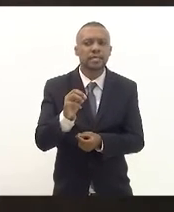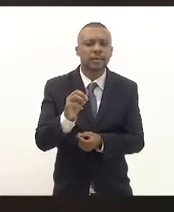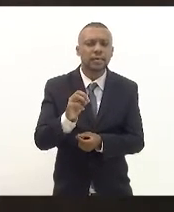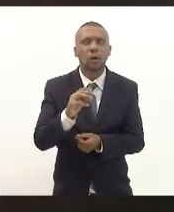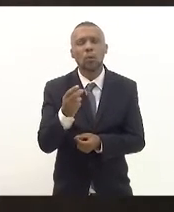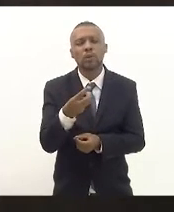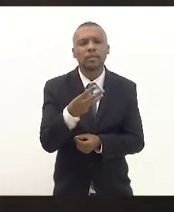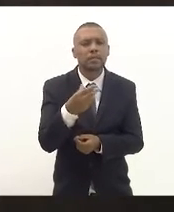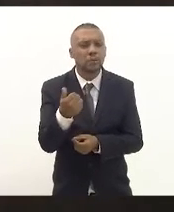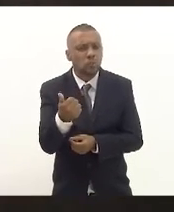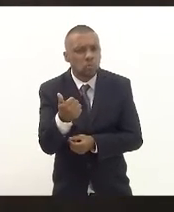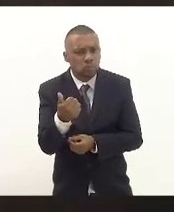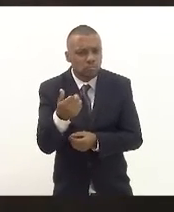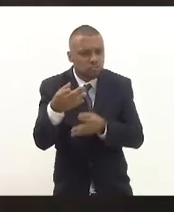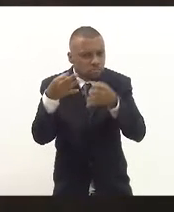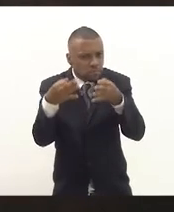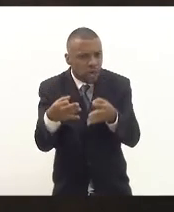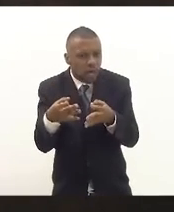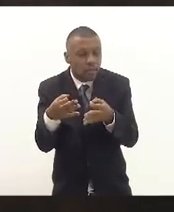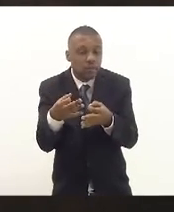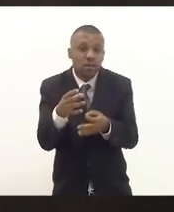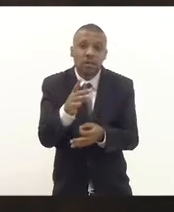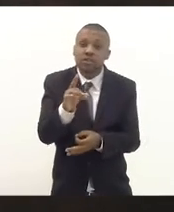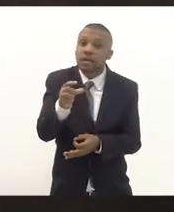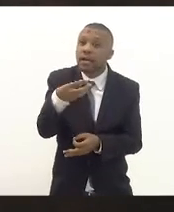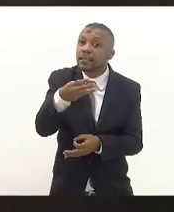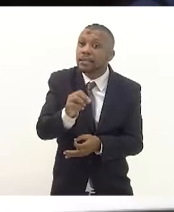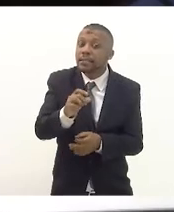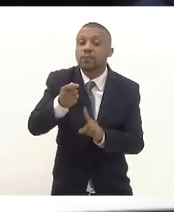31 30 a água no dia Trinta de Maio